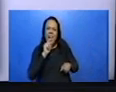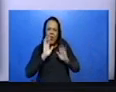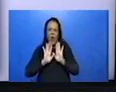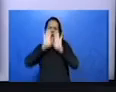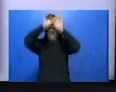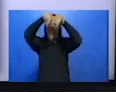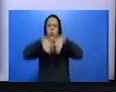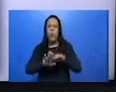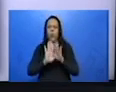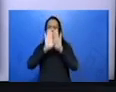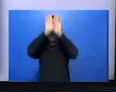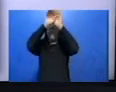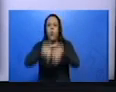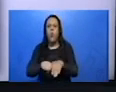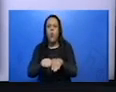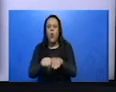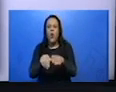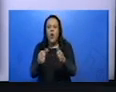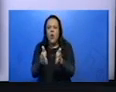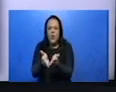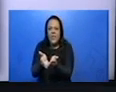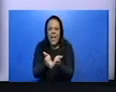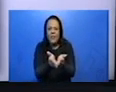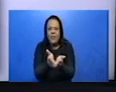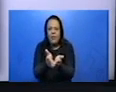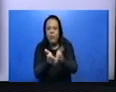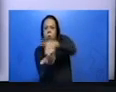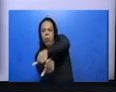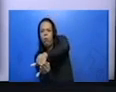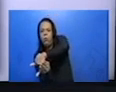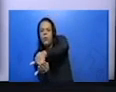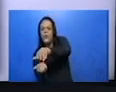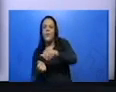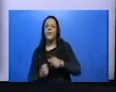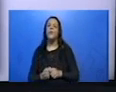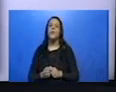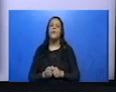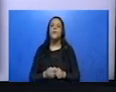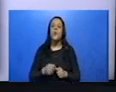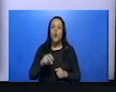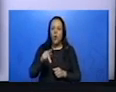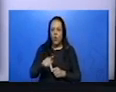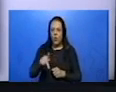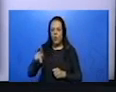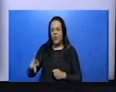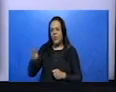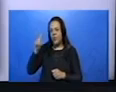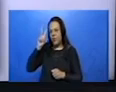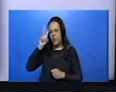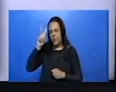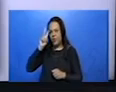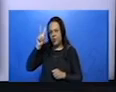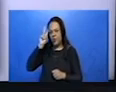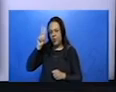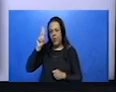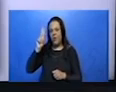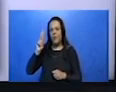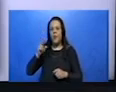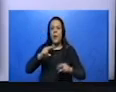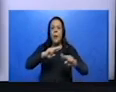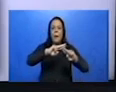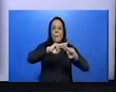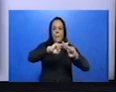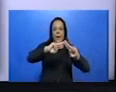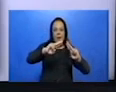destrói navios. O professor do Museu de História Natural de Paris, Aronnax, se vê em uma